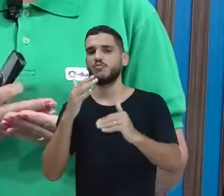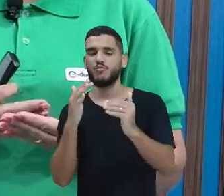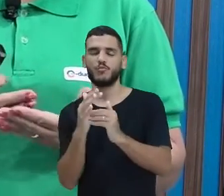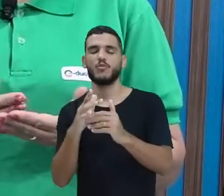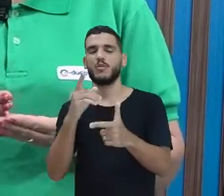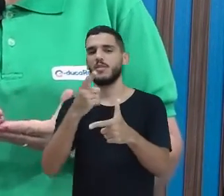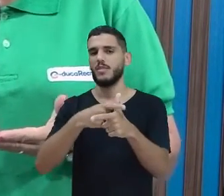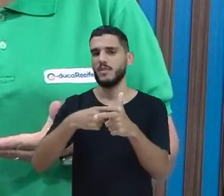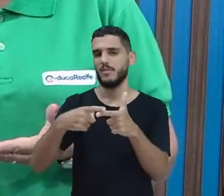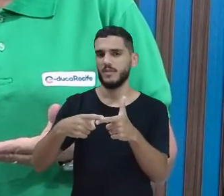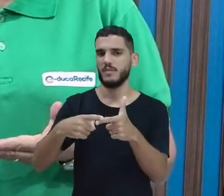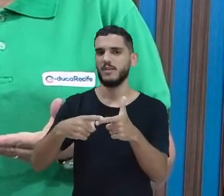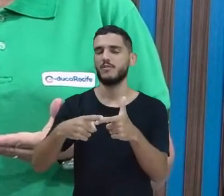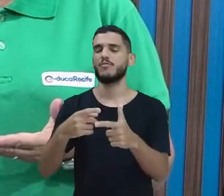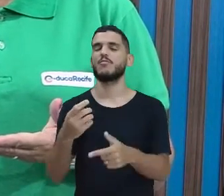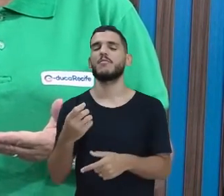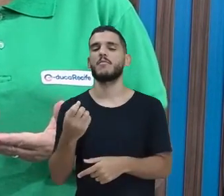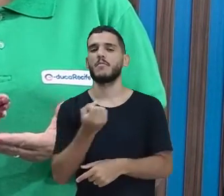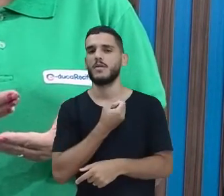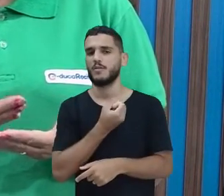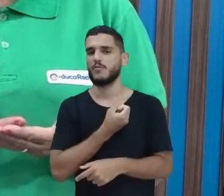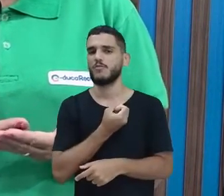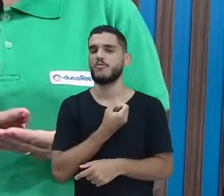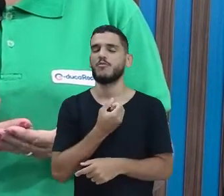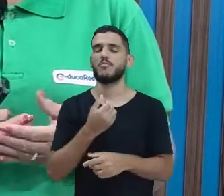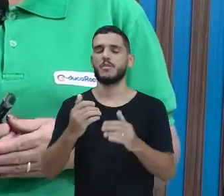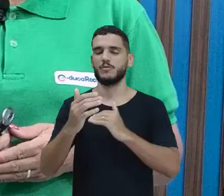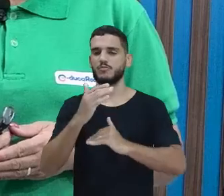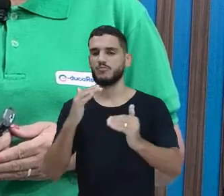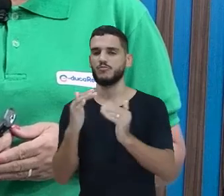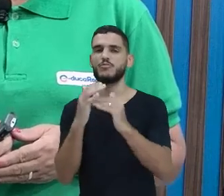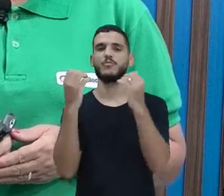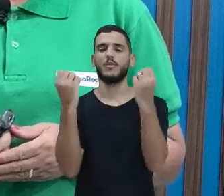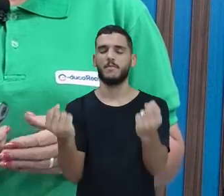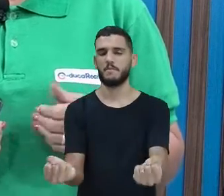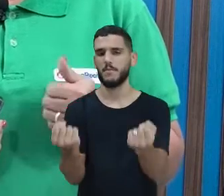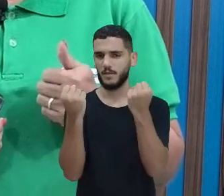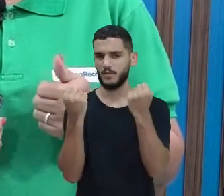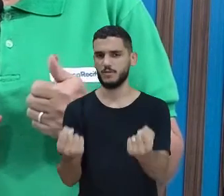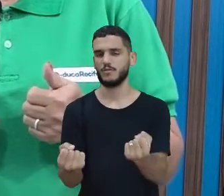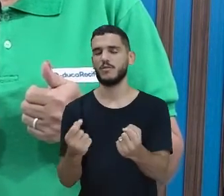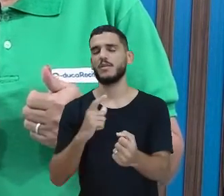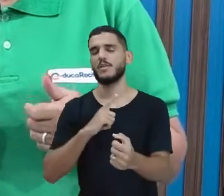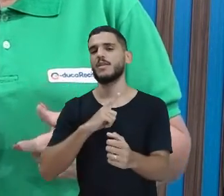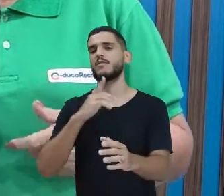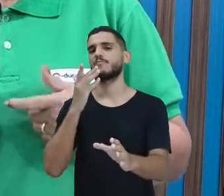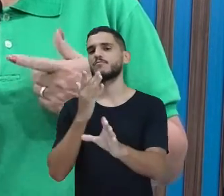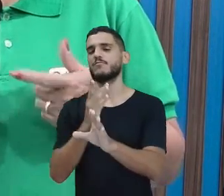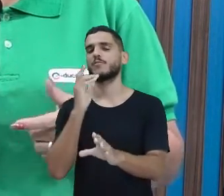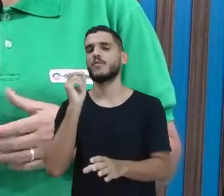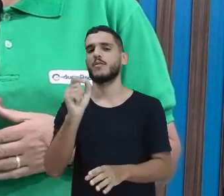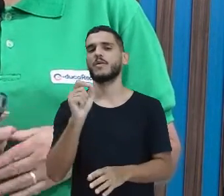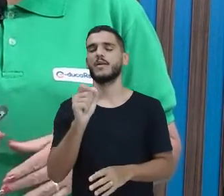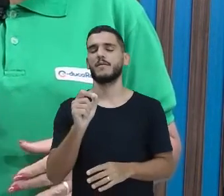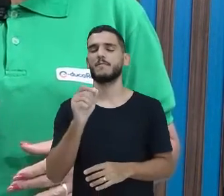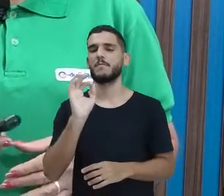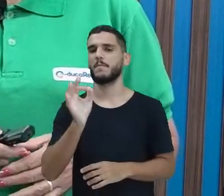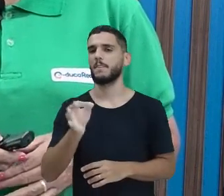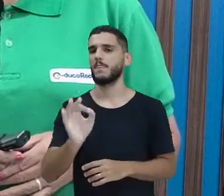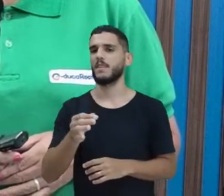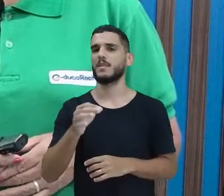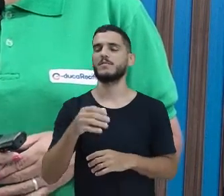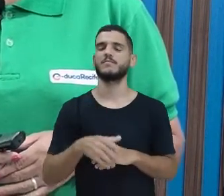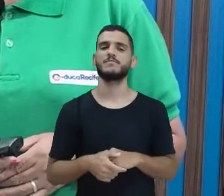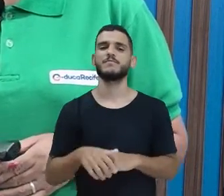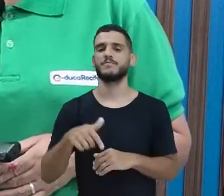pela quantidade de peso que você tem, você vai encontrar exatamente esse